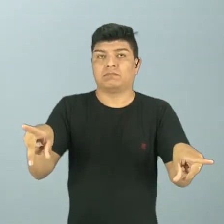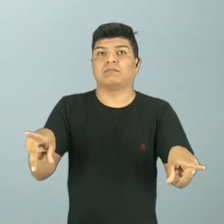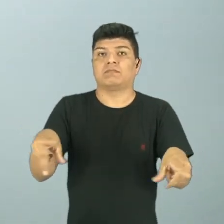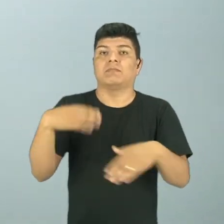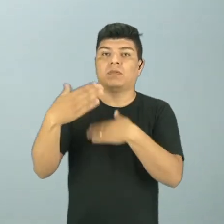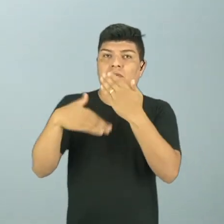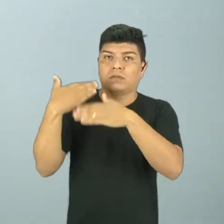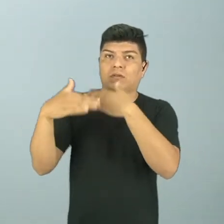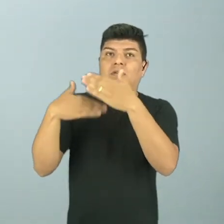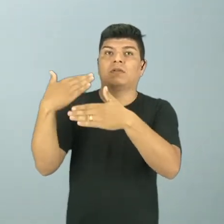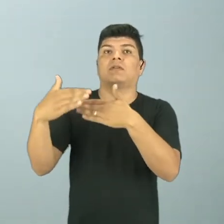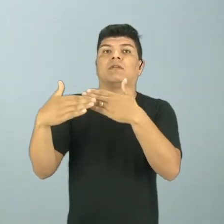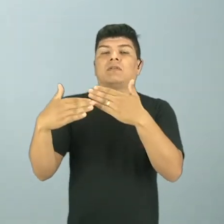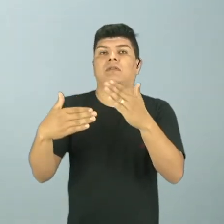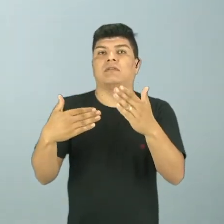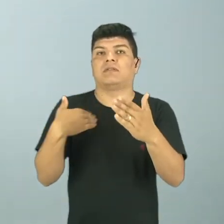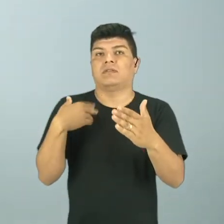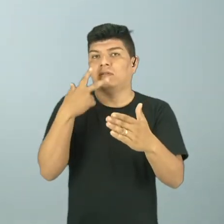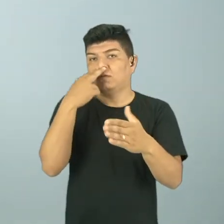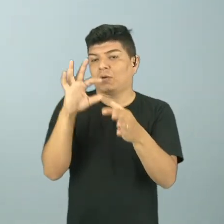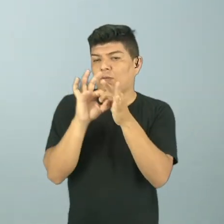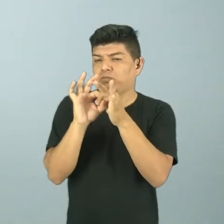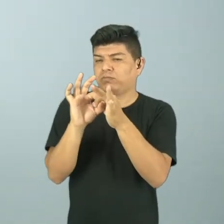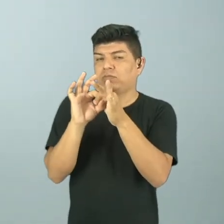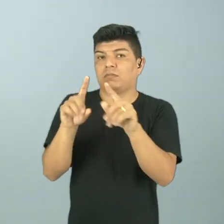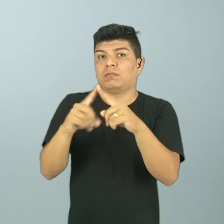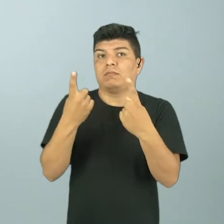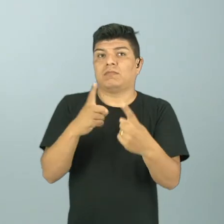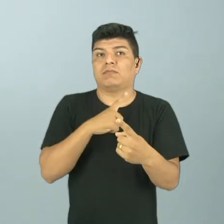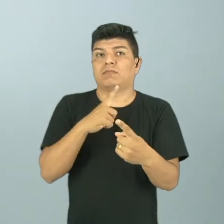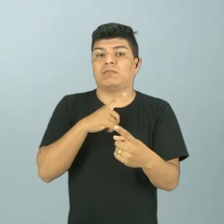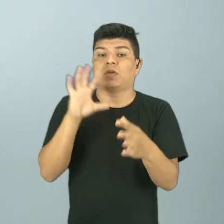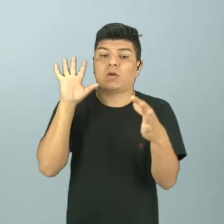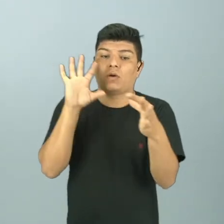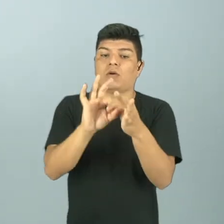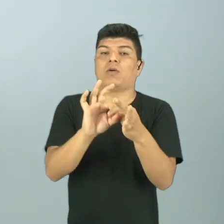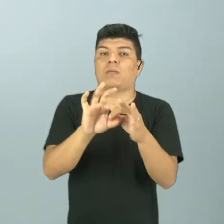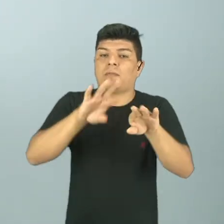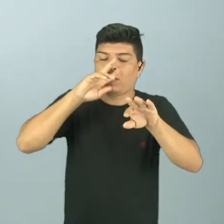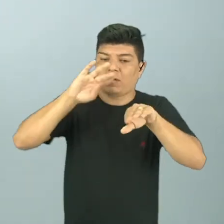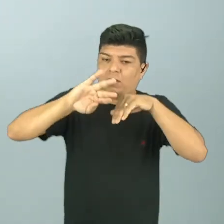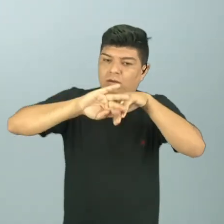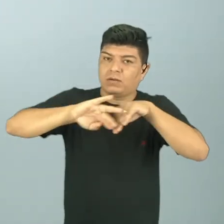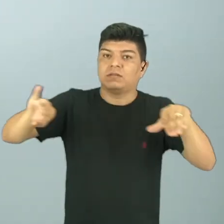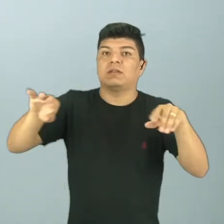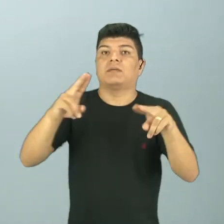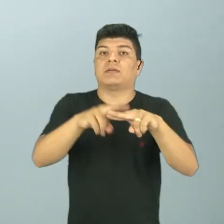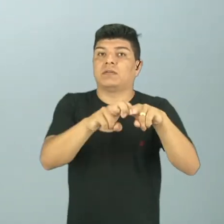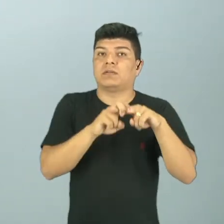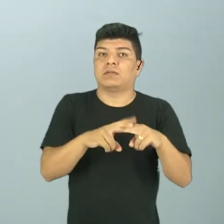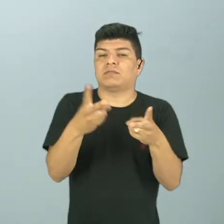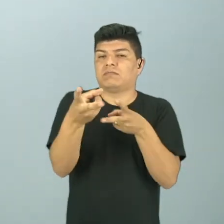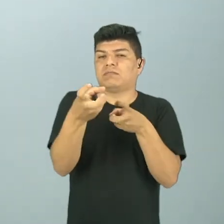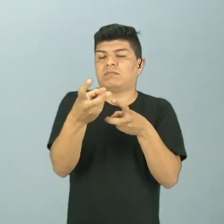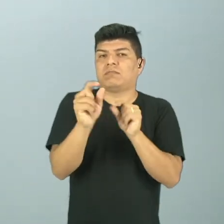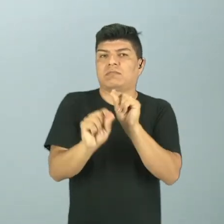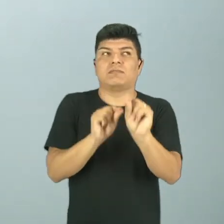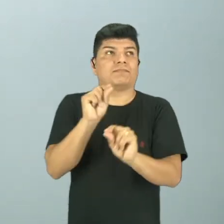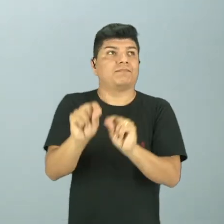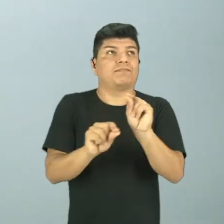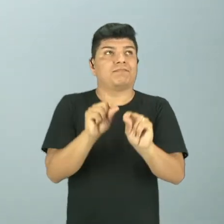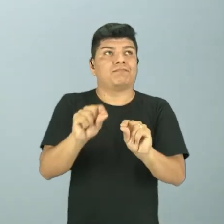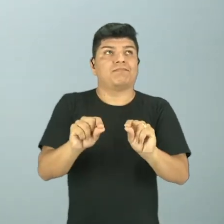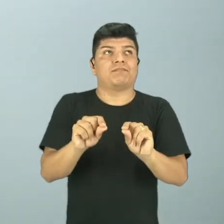processo de fusão, mas que é uma fusão separada ainda, porque a gente pode perceber